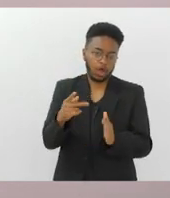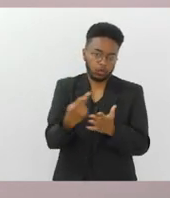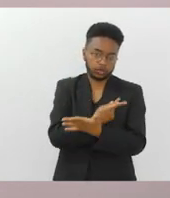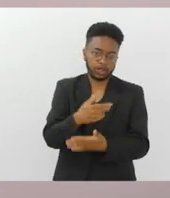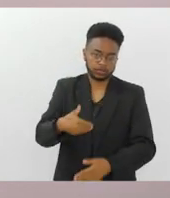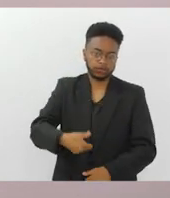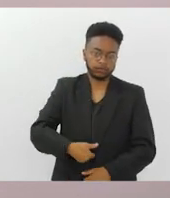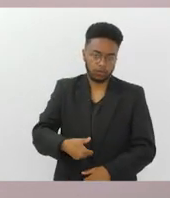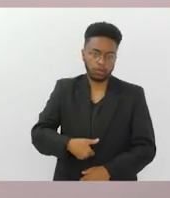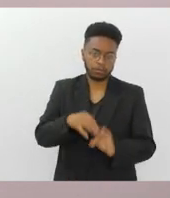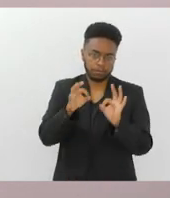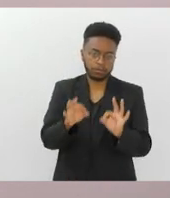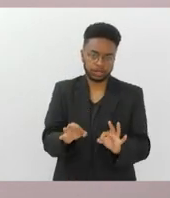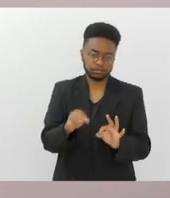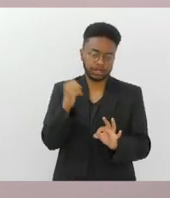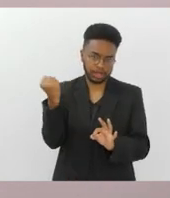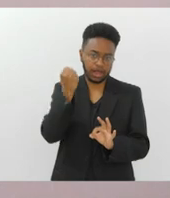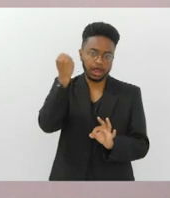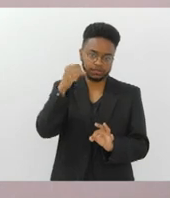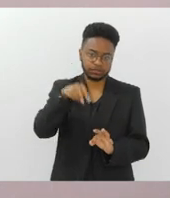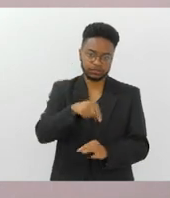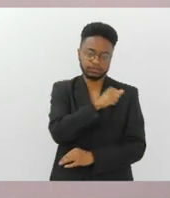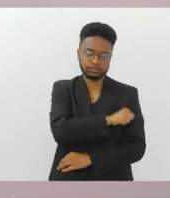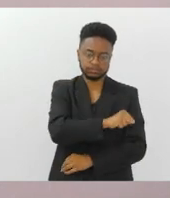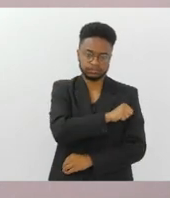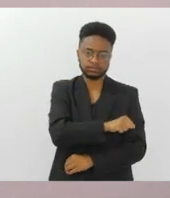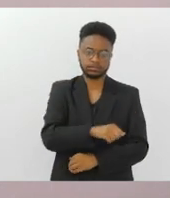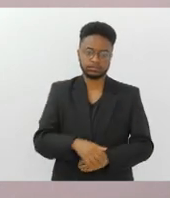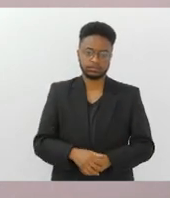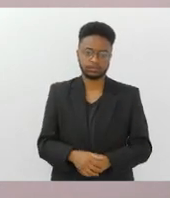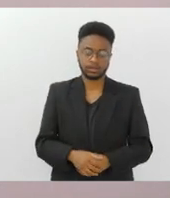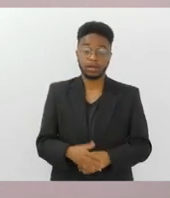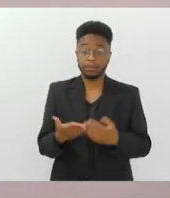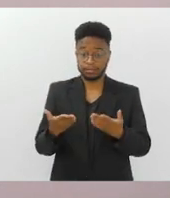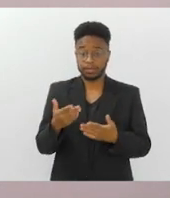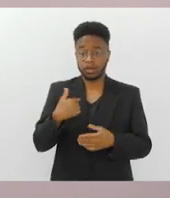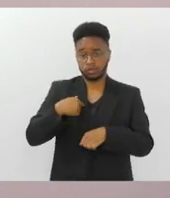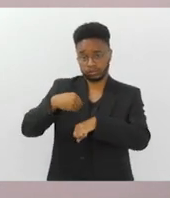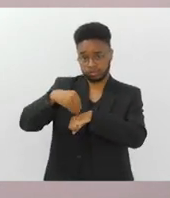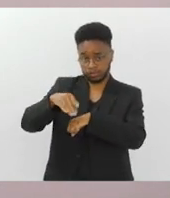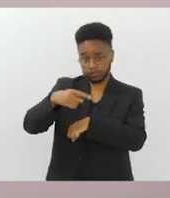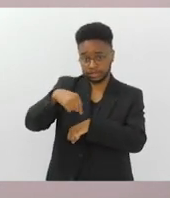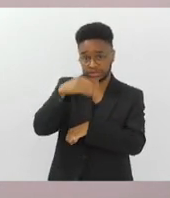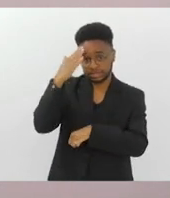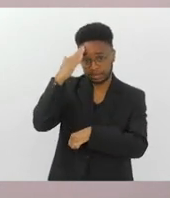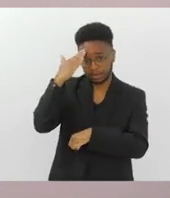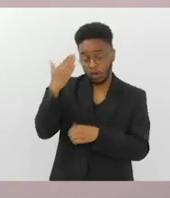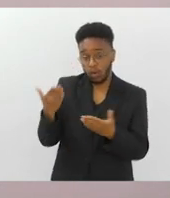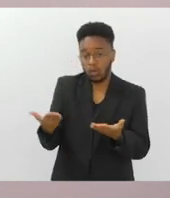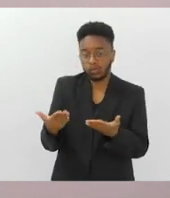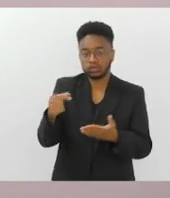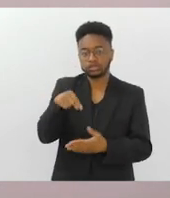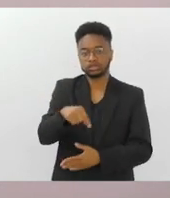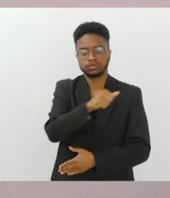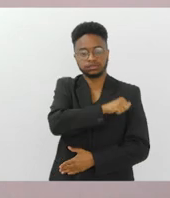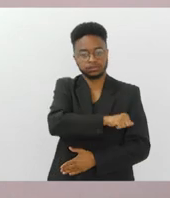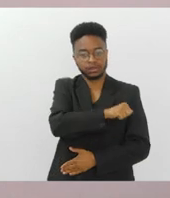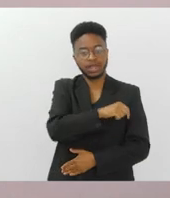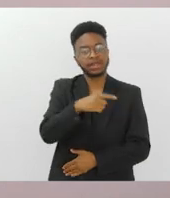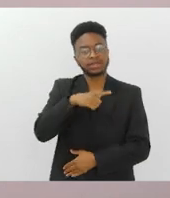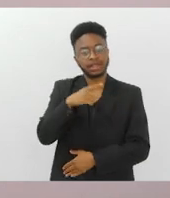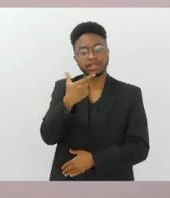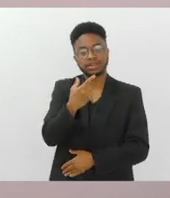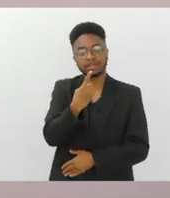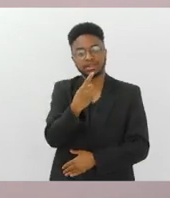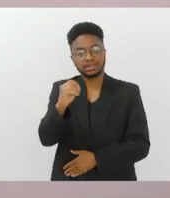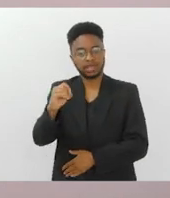situação extremamente grave no estado do Rio de Janeiro. Para vocês terem uma ideia, a gente tem hoje, no Rio de Janeiro,